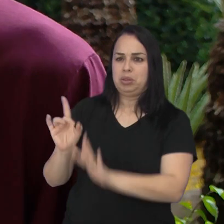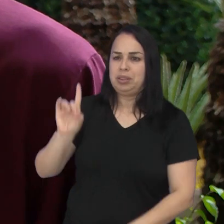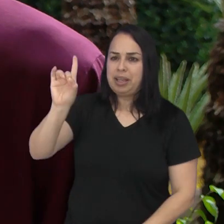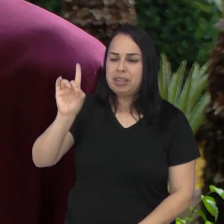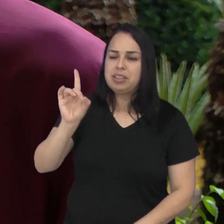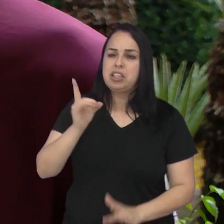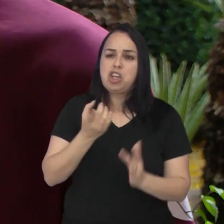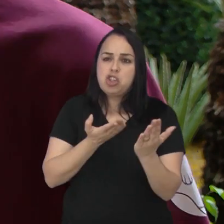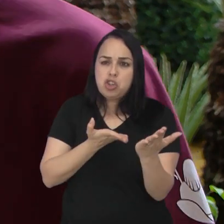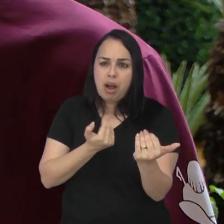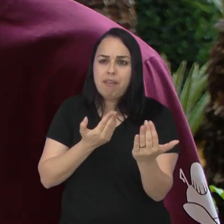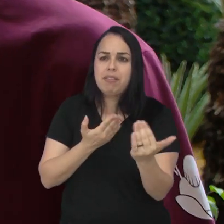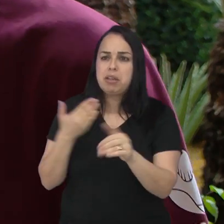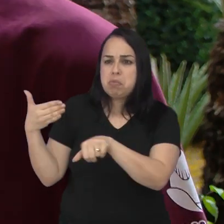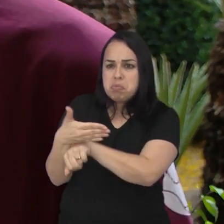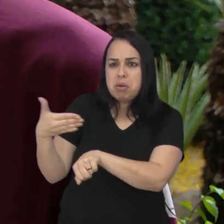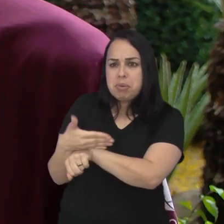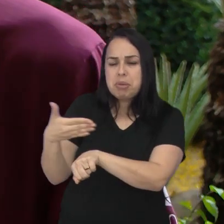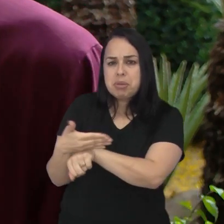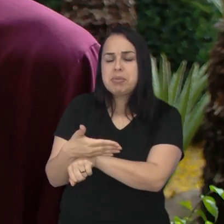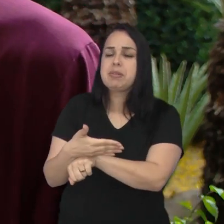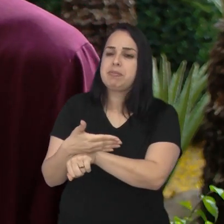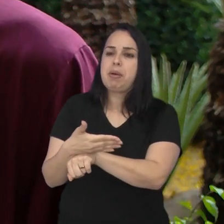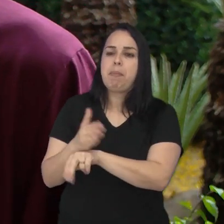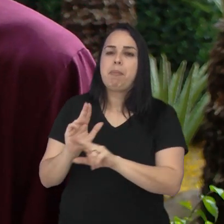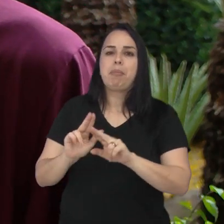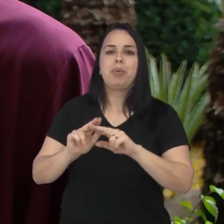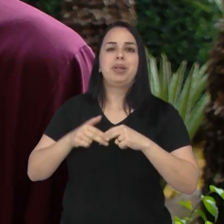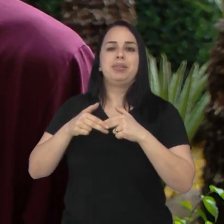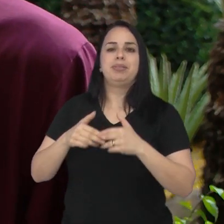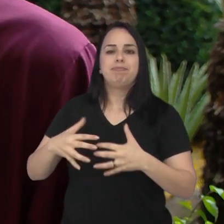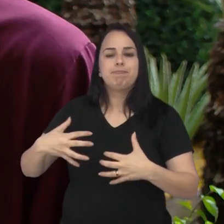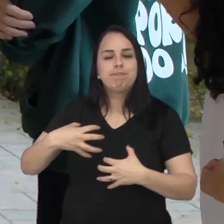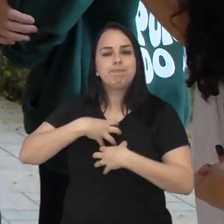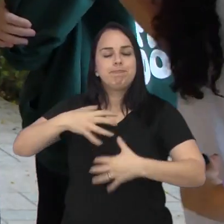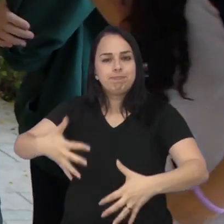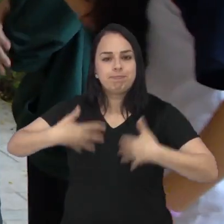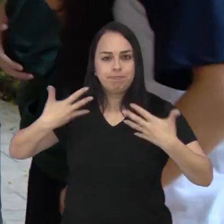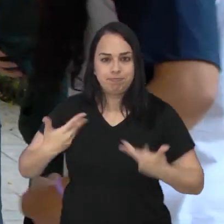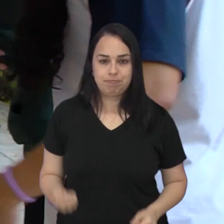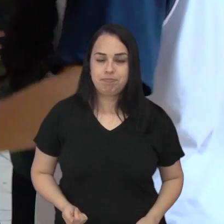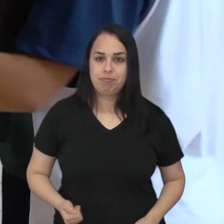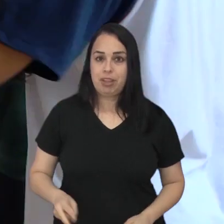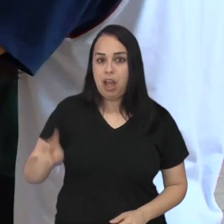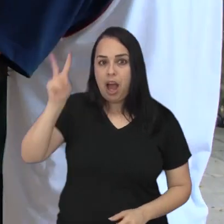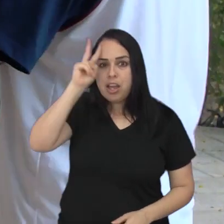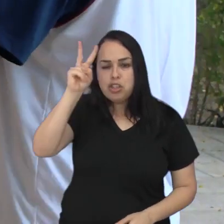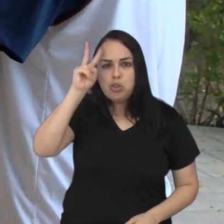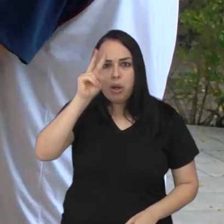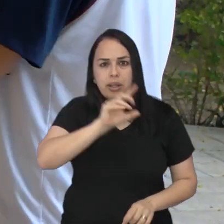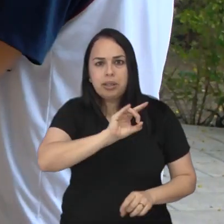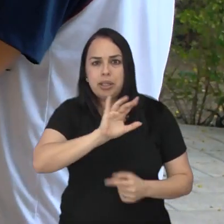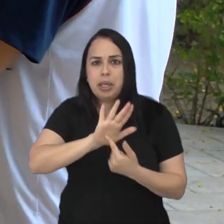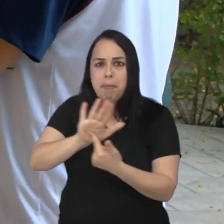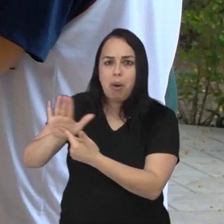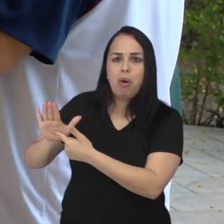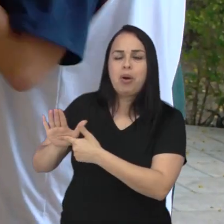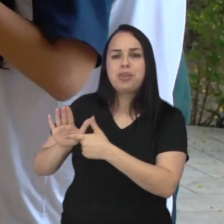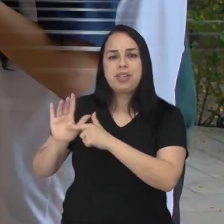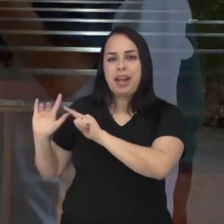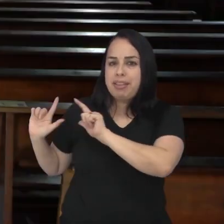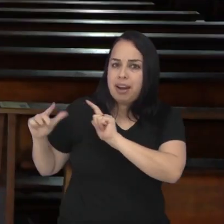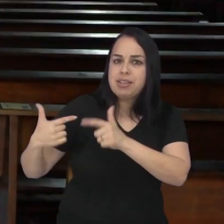e participando, sabe? Se divertindo aqui, eu acho que foi o que me motivou a vir. Trajetórias que mostram um pouco da importância